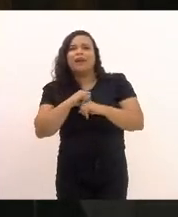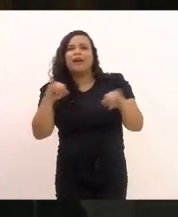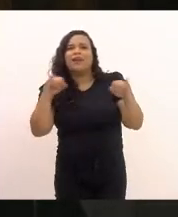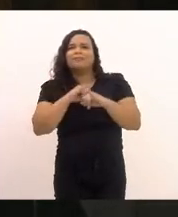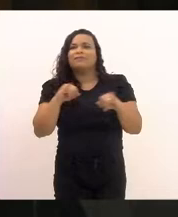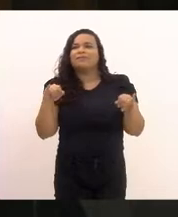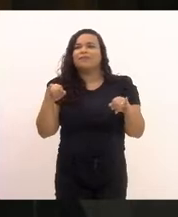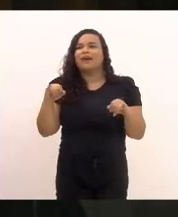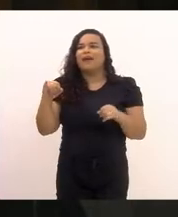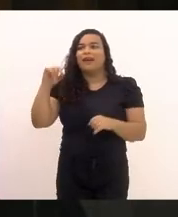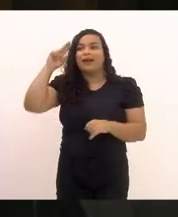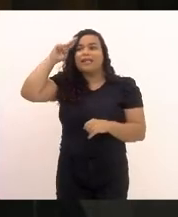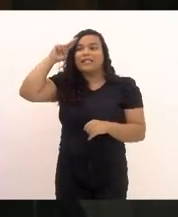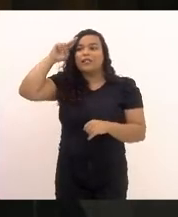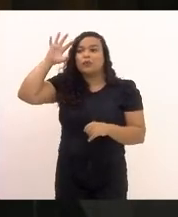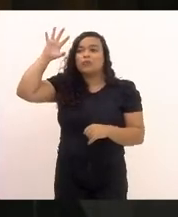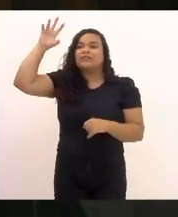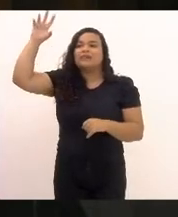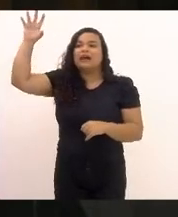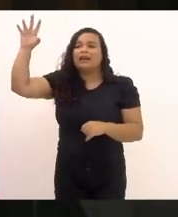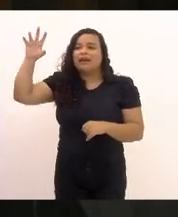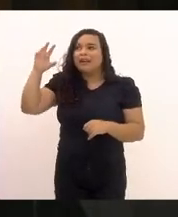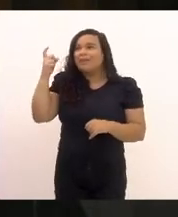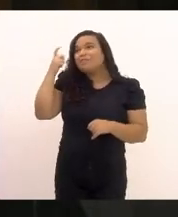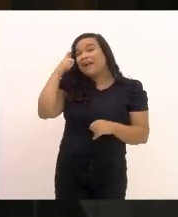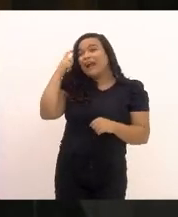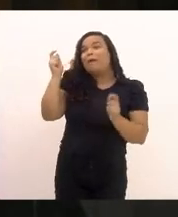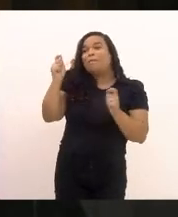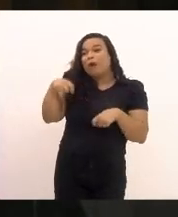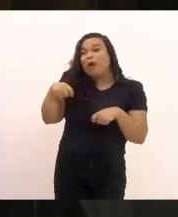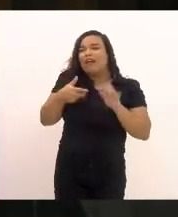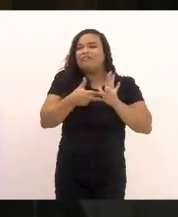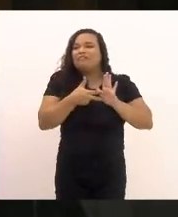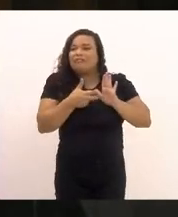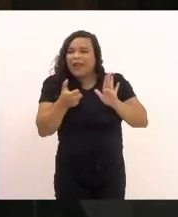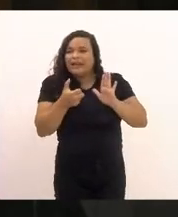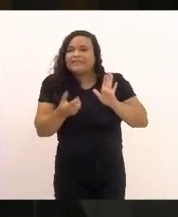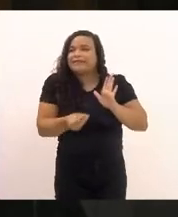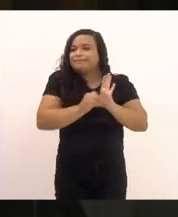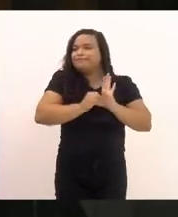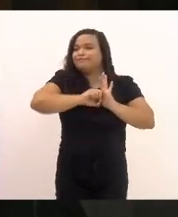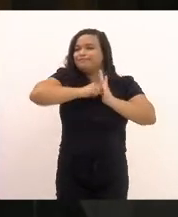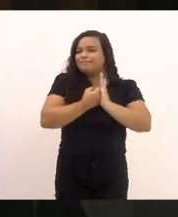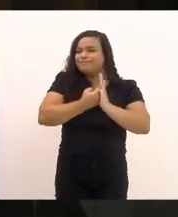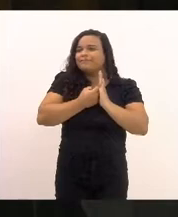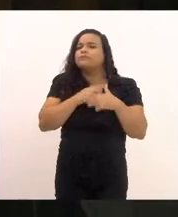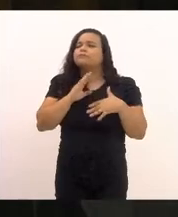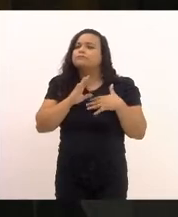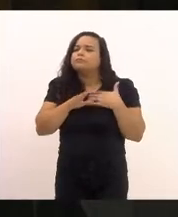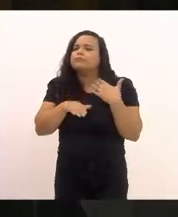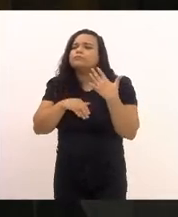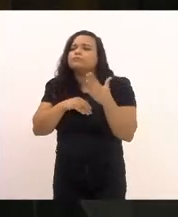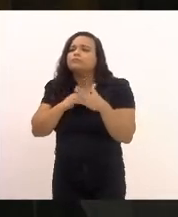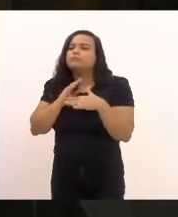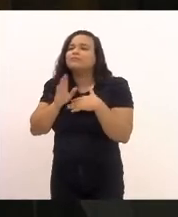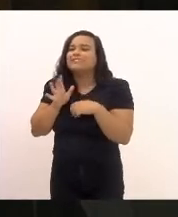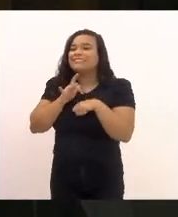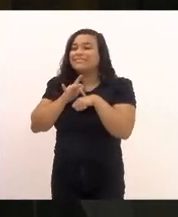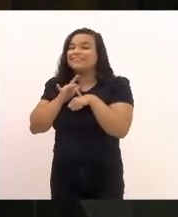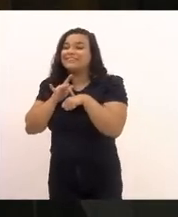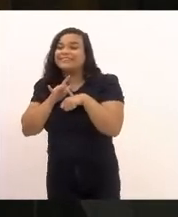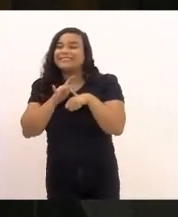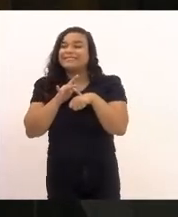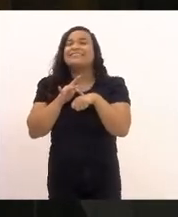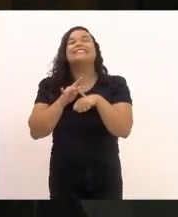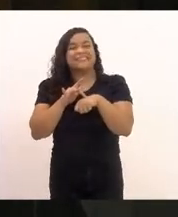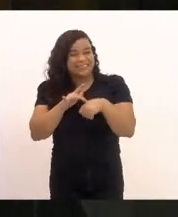governo veta a aprovação do projeto quando vem através da mensagem. E depois possa fingir que aceita